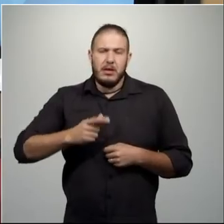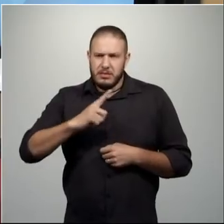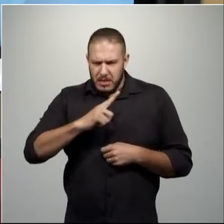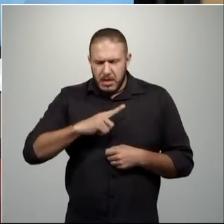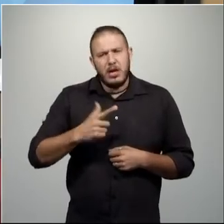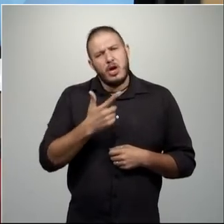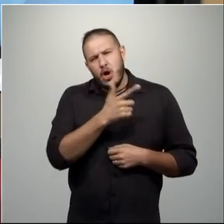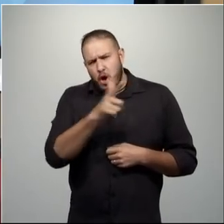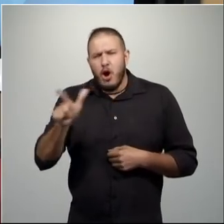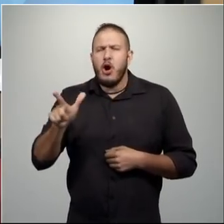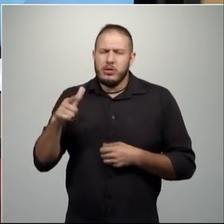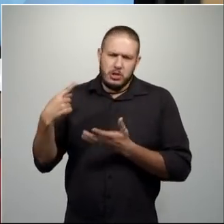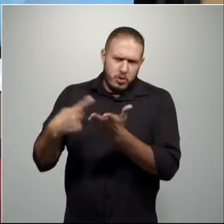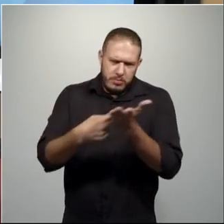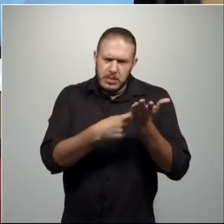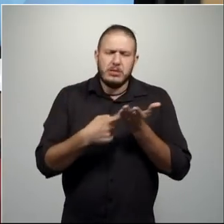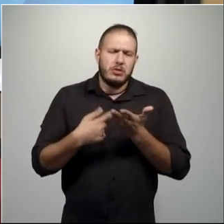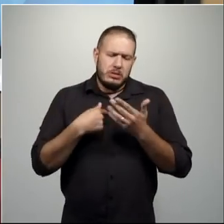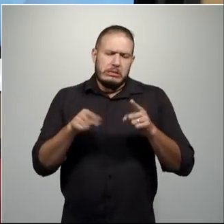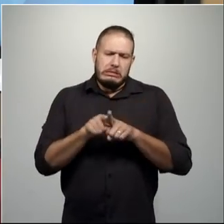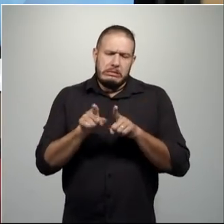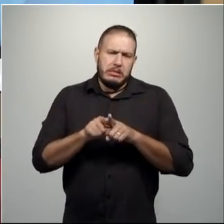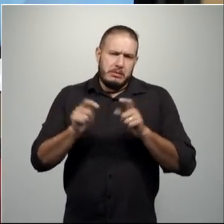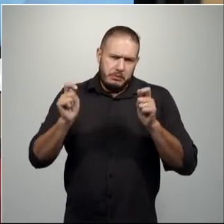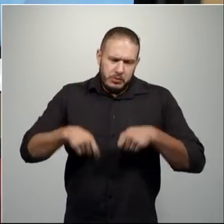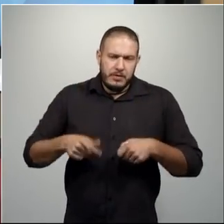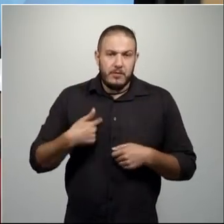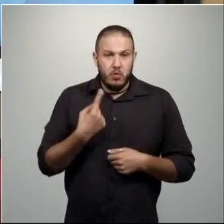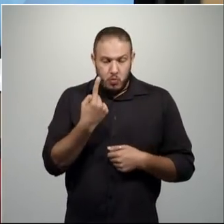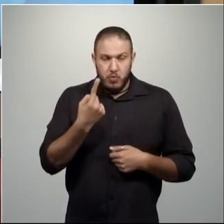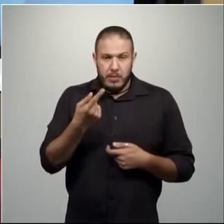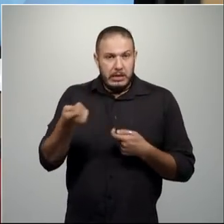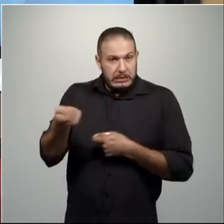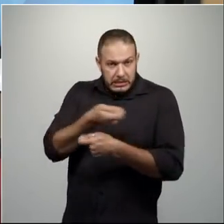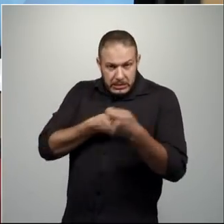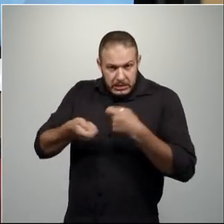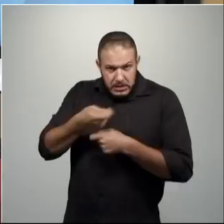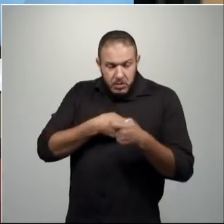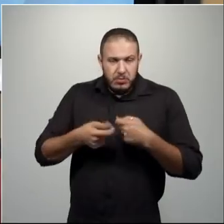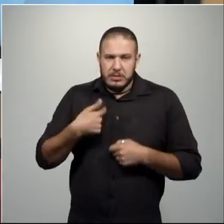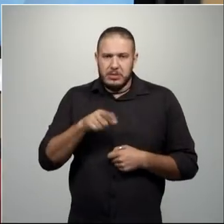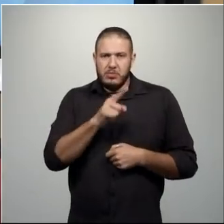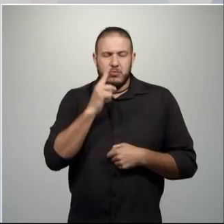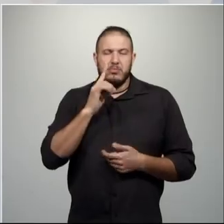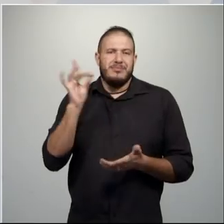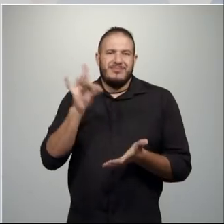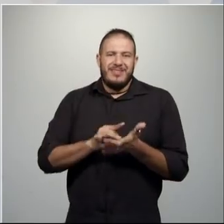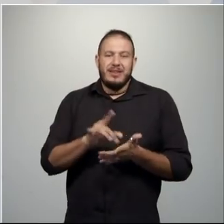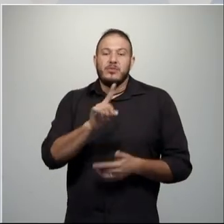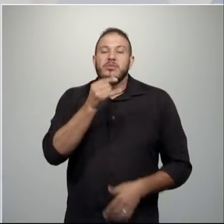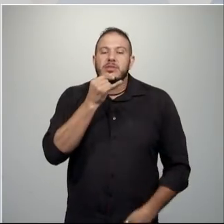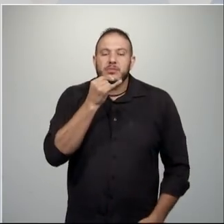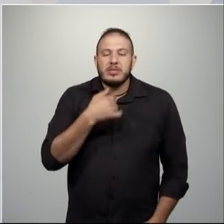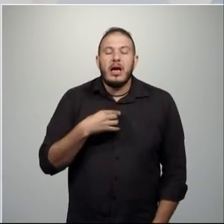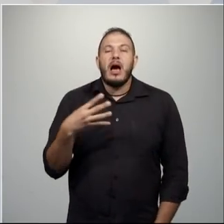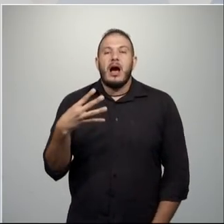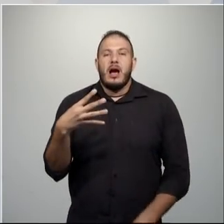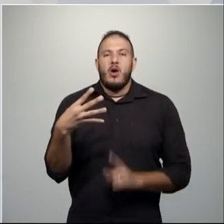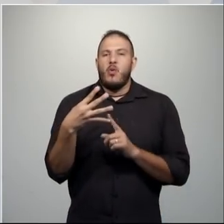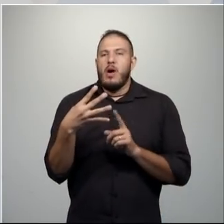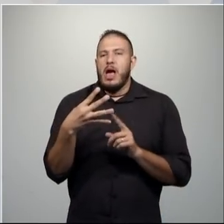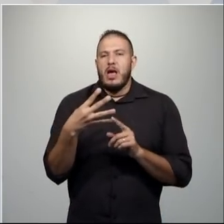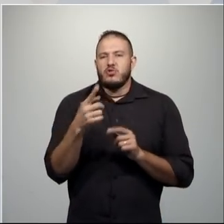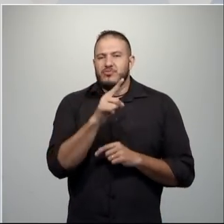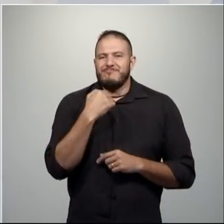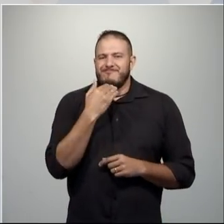possíveis aqui no quadro a uma transação que seria inválida por exemplo a 4 ao fazer a